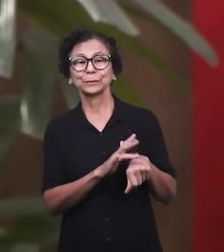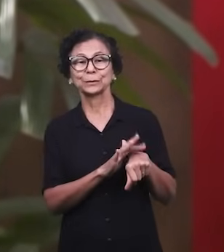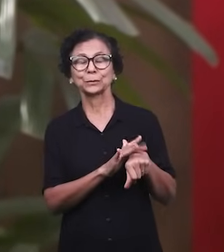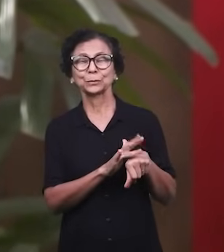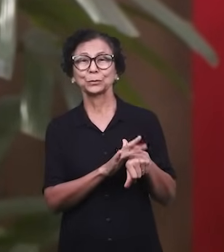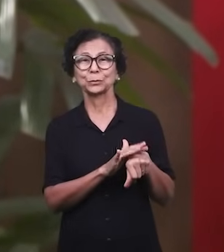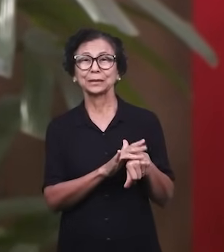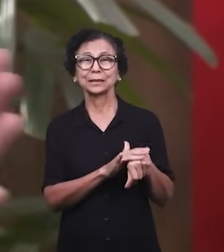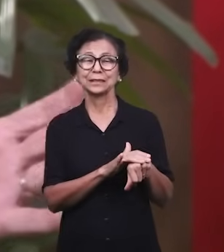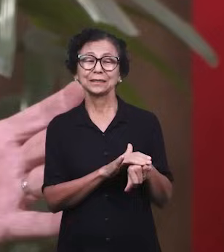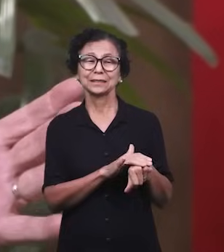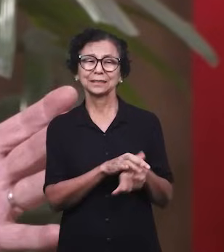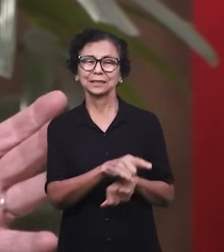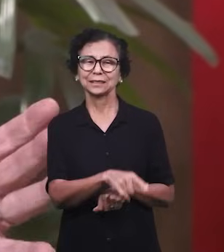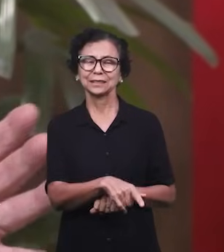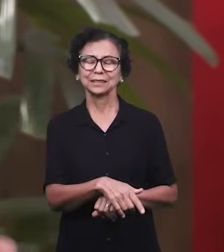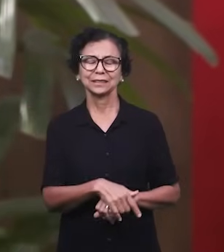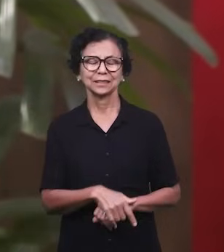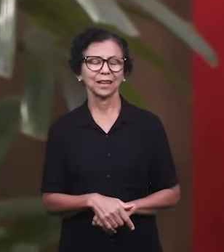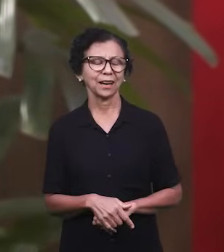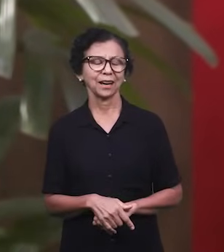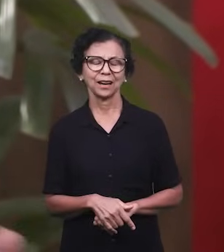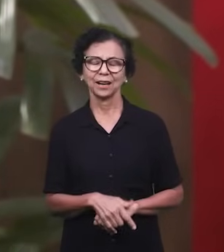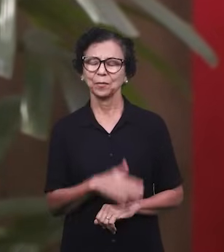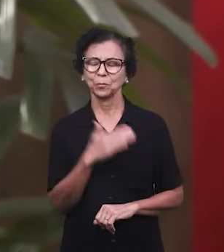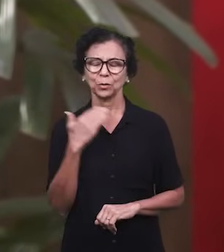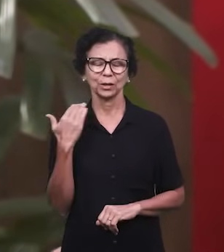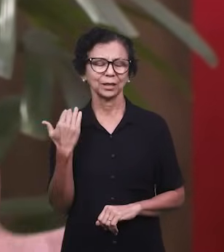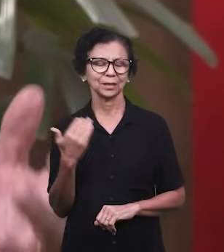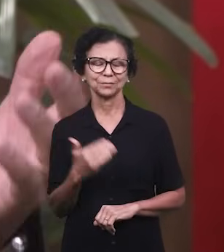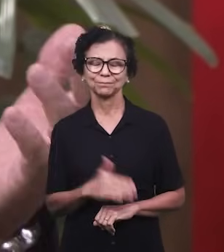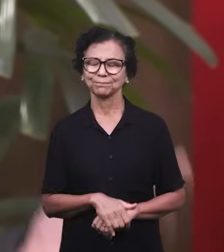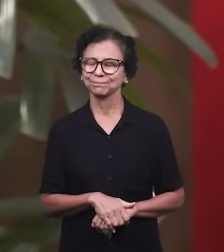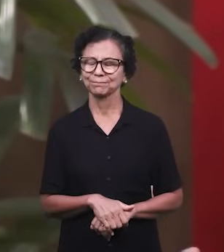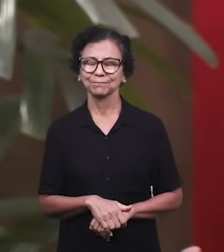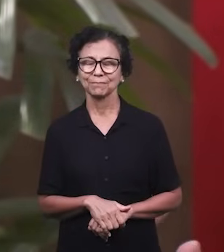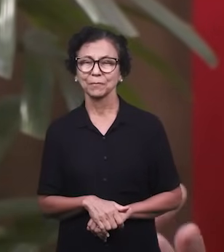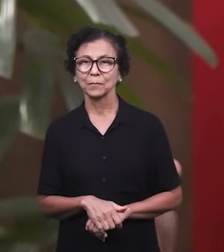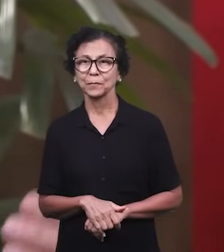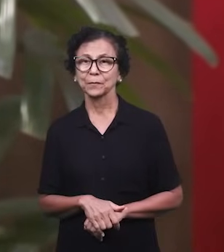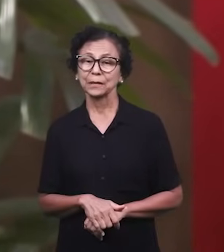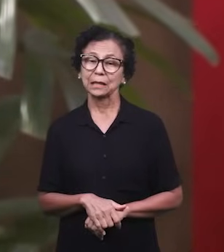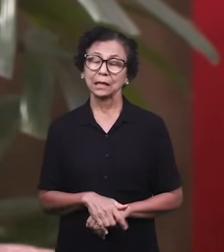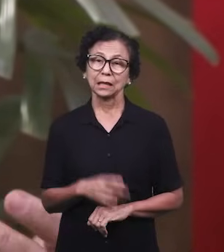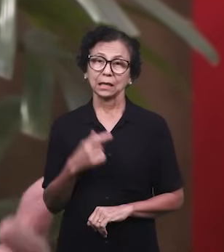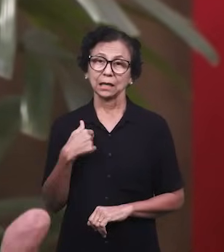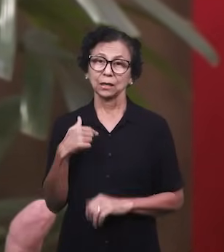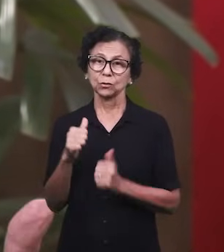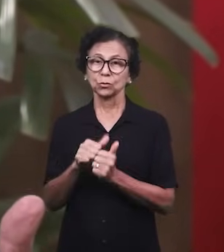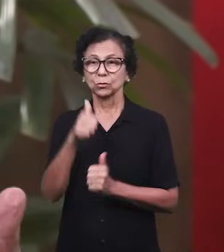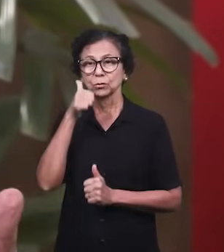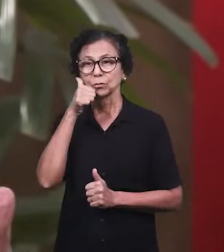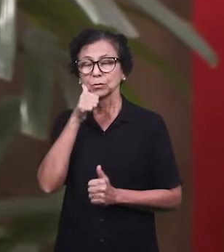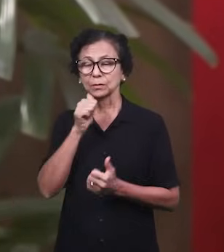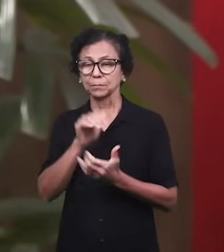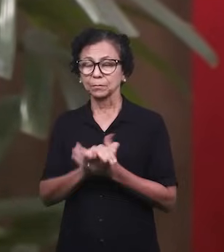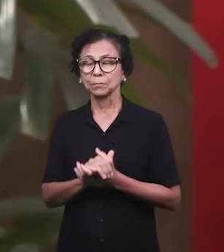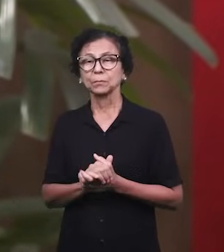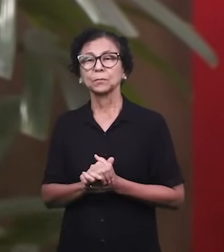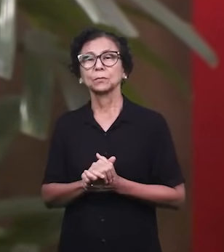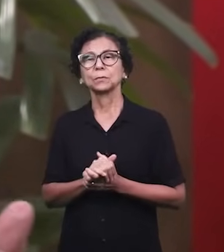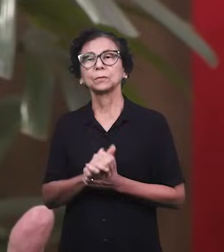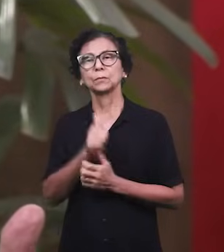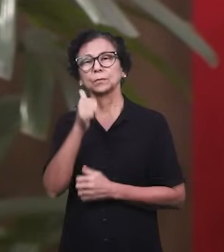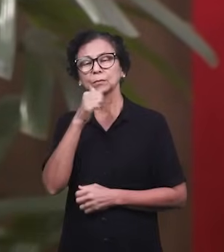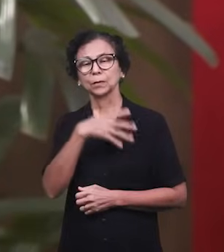assim, total desesperança na possibilidade de sair vivo dali. Eu estava com a esposa dele, a filha dele lá no local, e